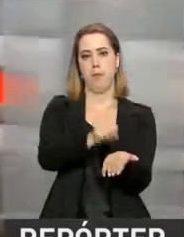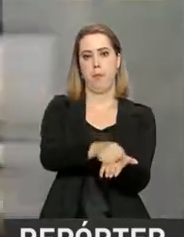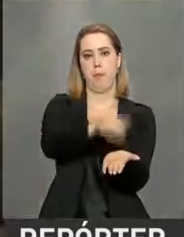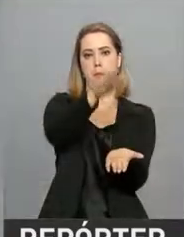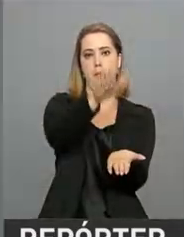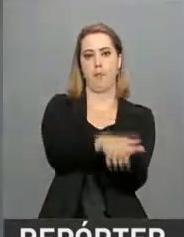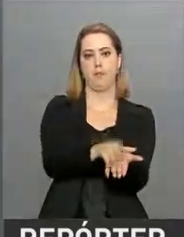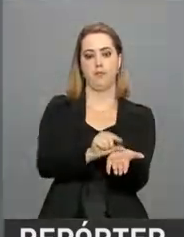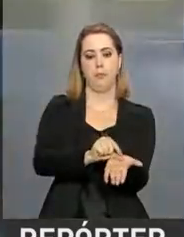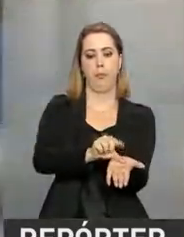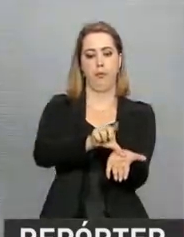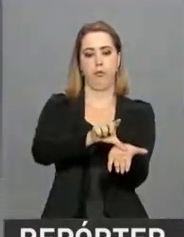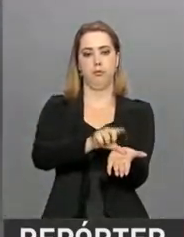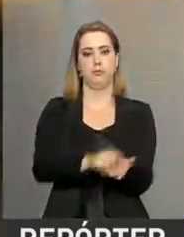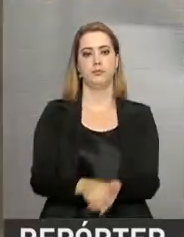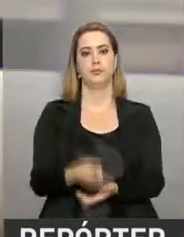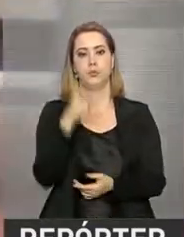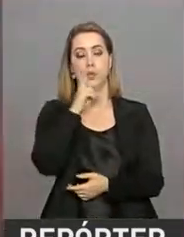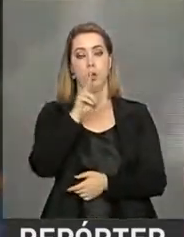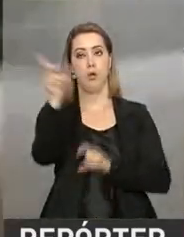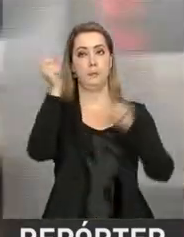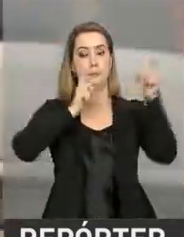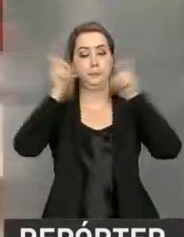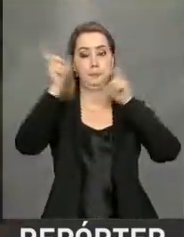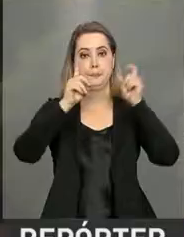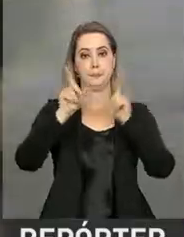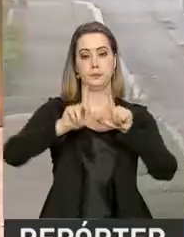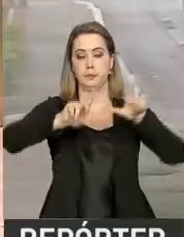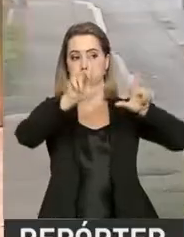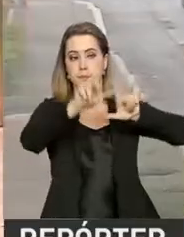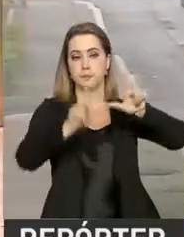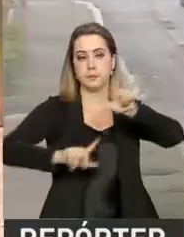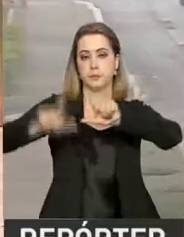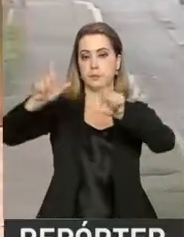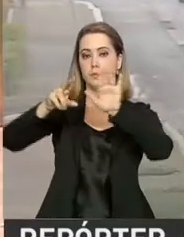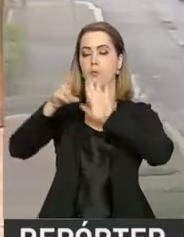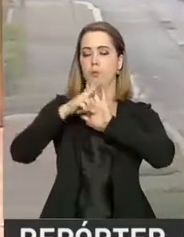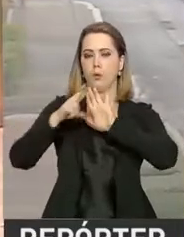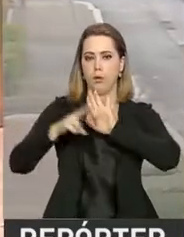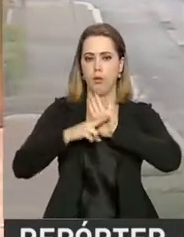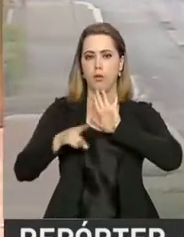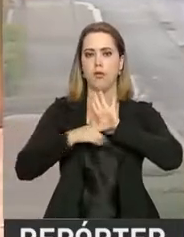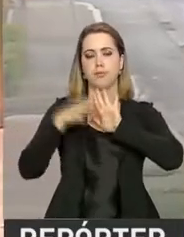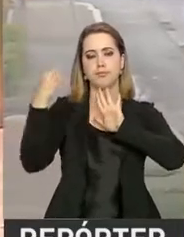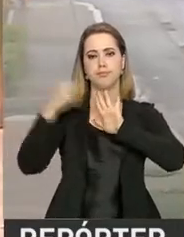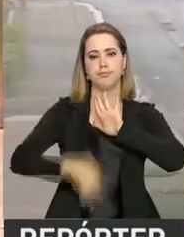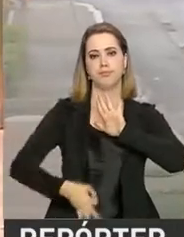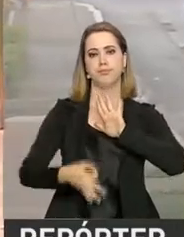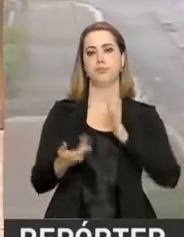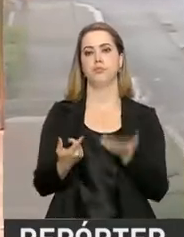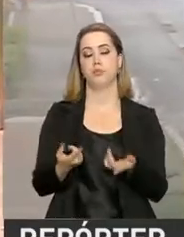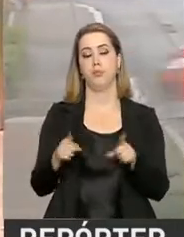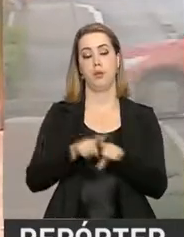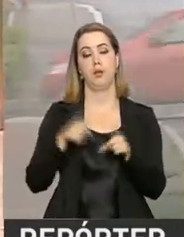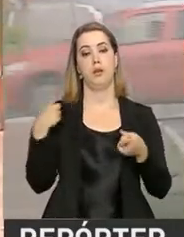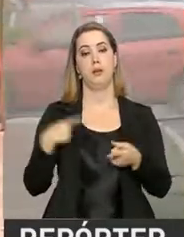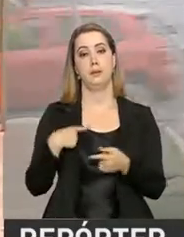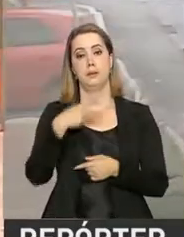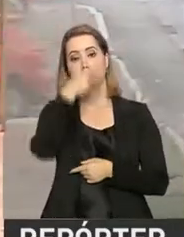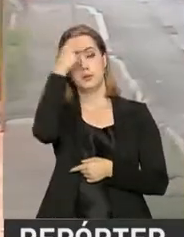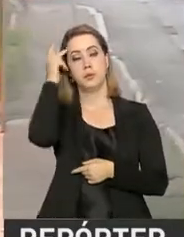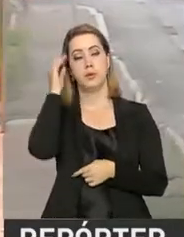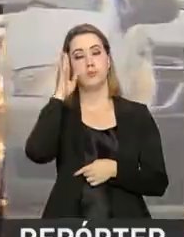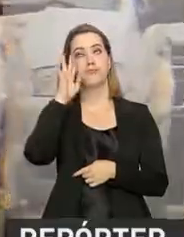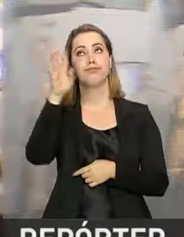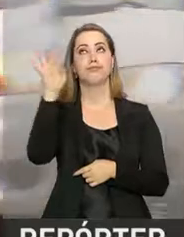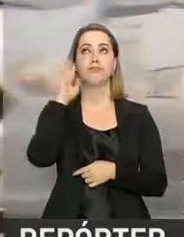ficar atento a cada placa de sinalização do trânsito é regra básica para todo motorista mas muitos não prestam